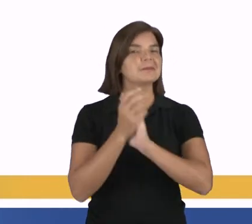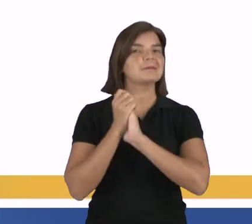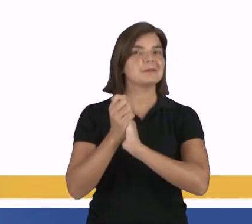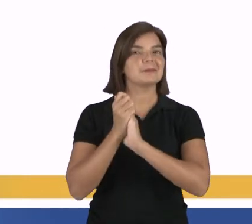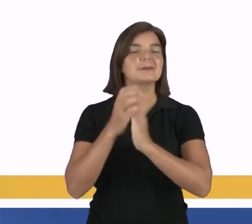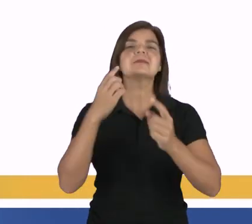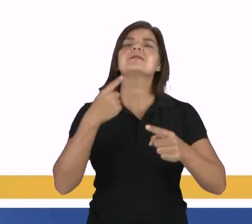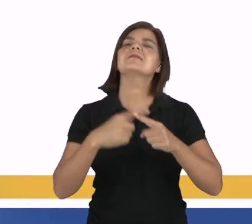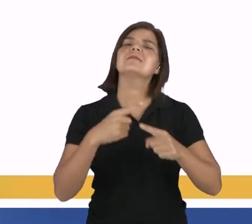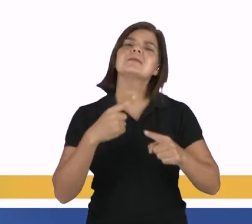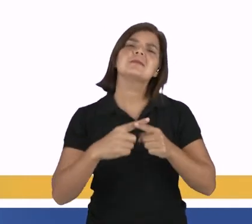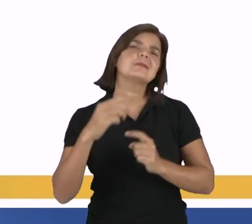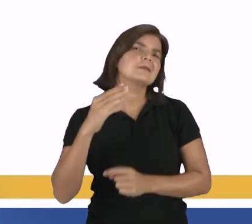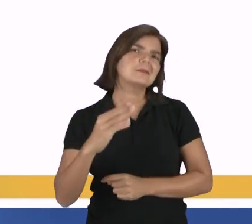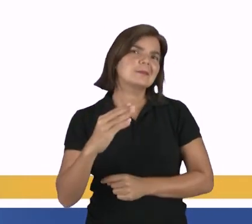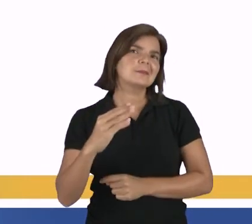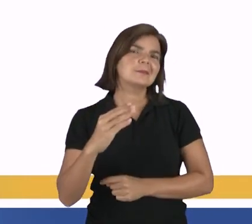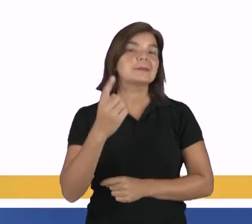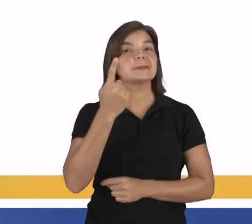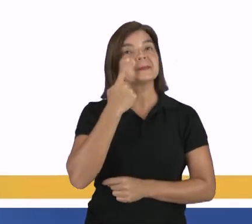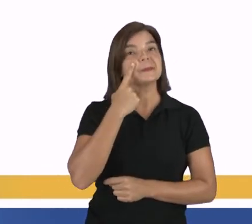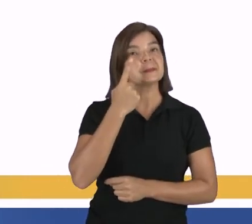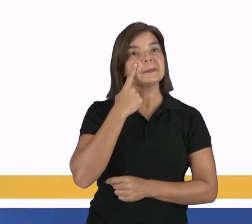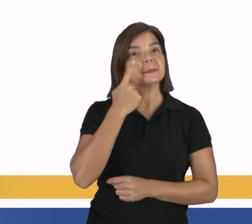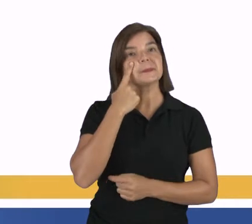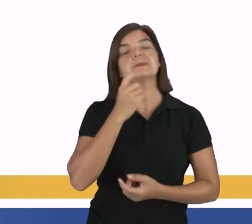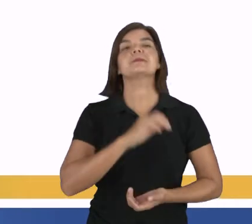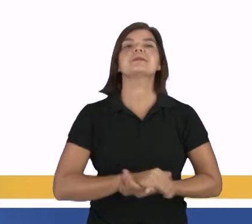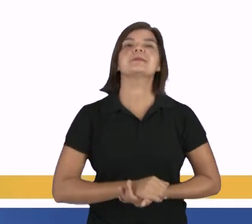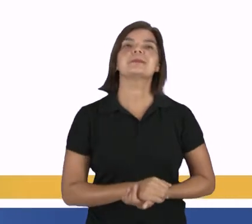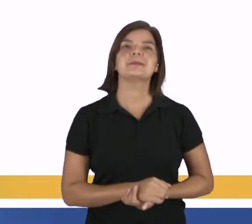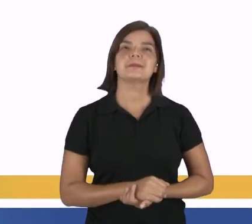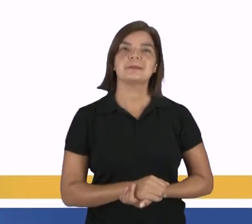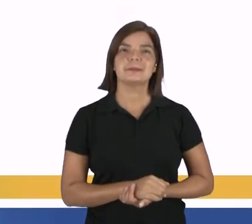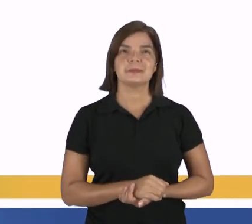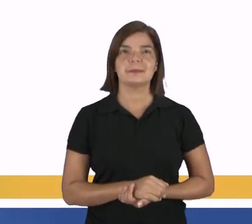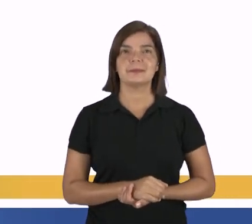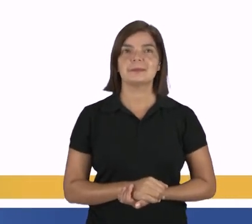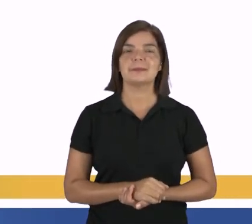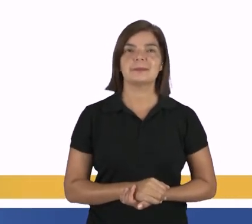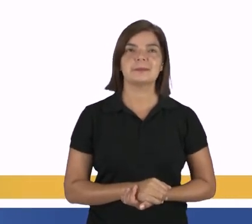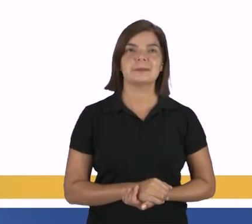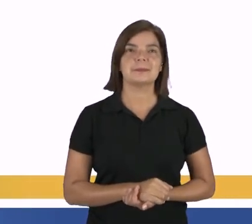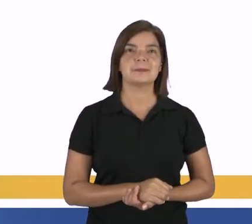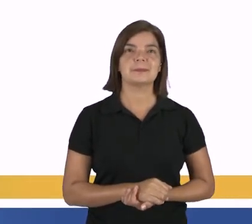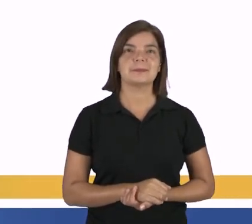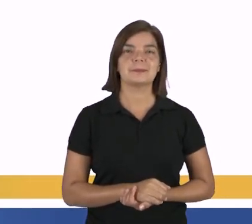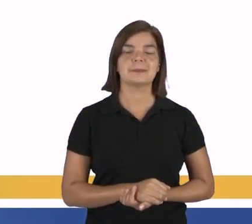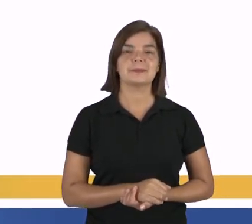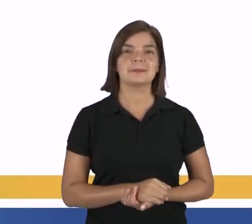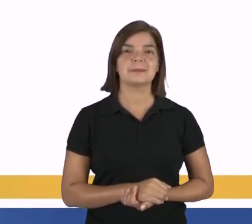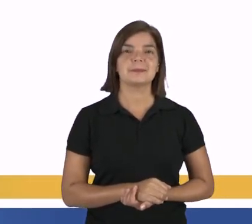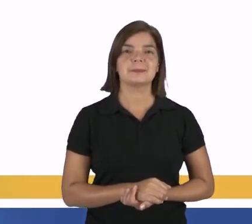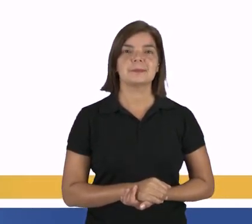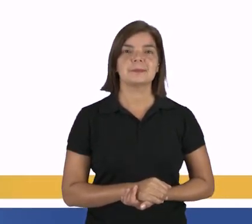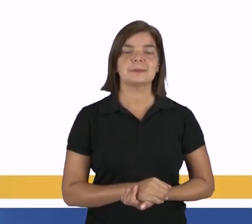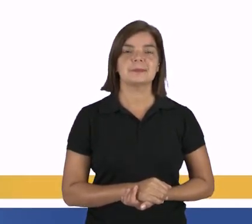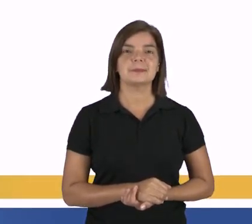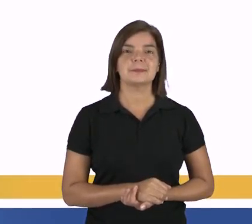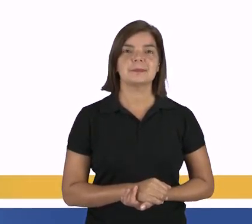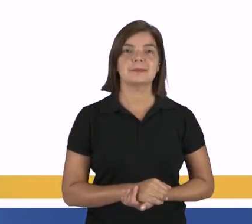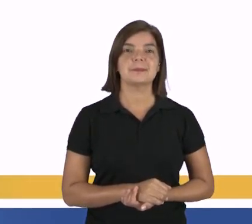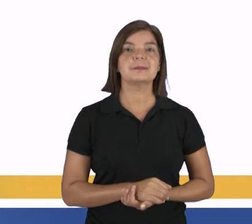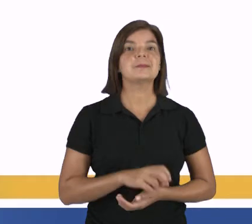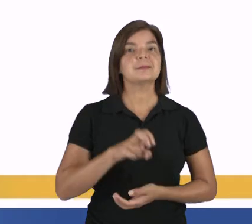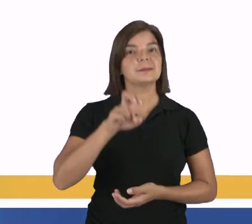parabéns. Por que a letra C? Vamos pensar aqui. It take 5 minutes to feed a dog.